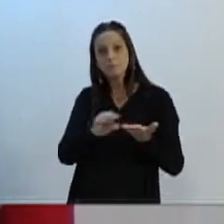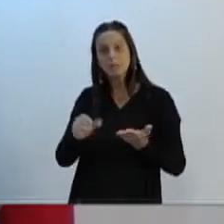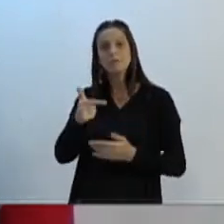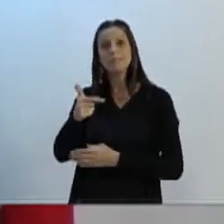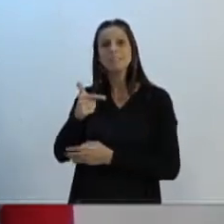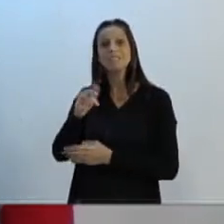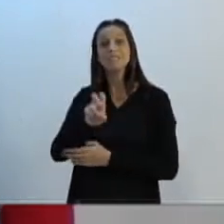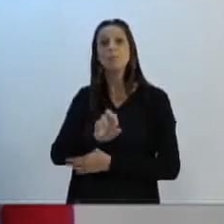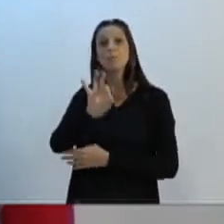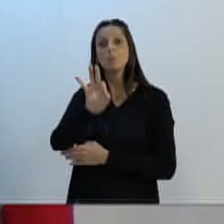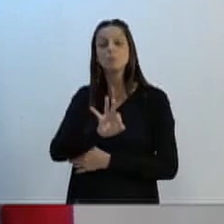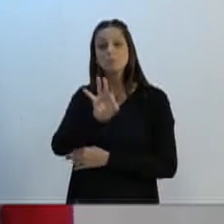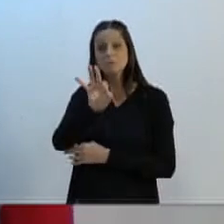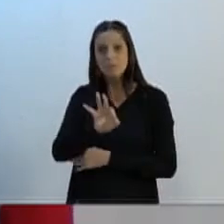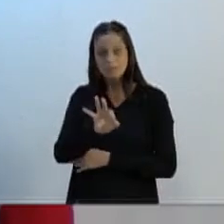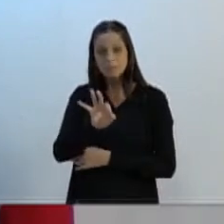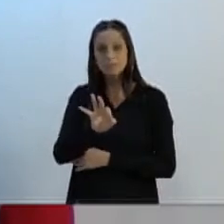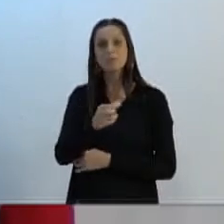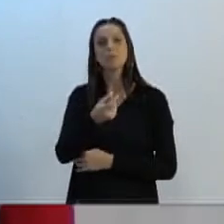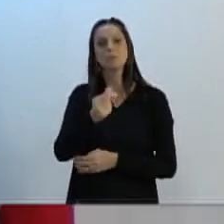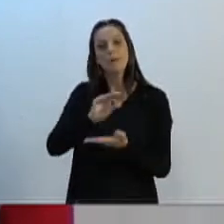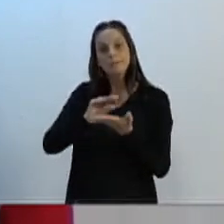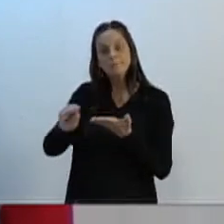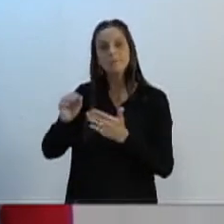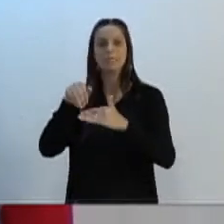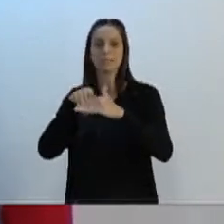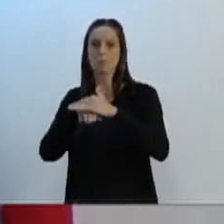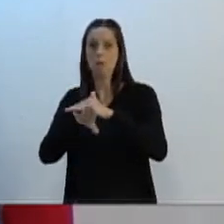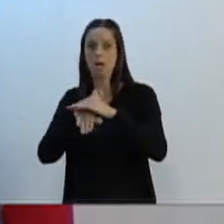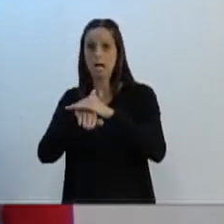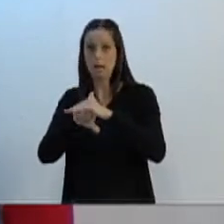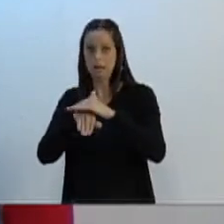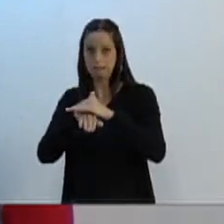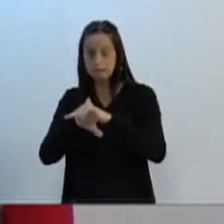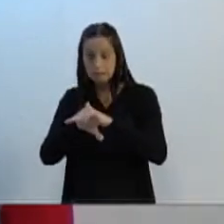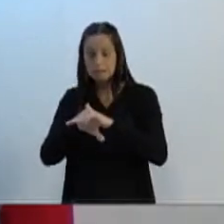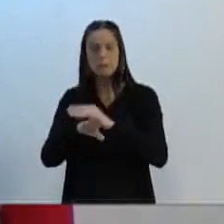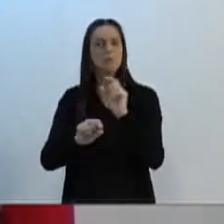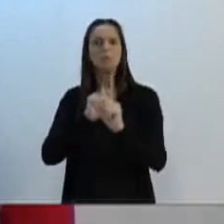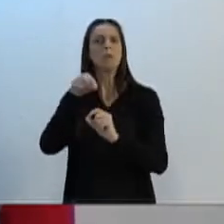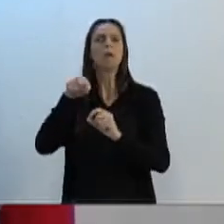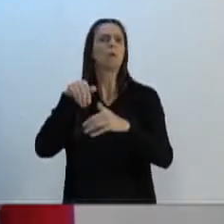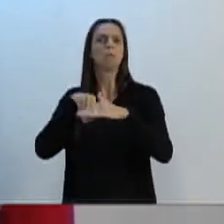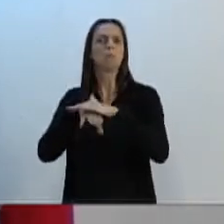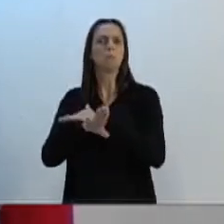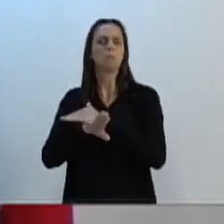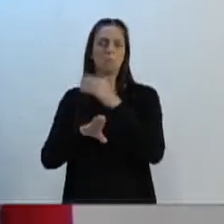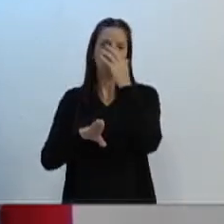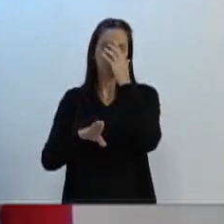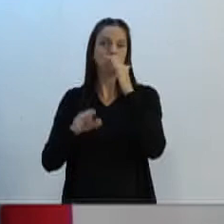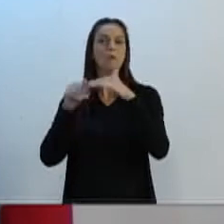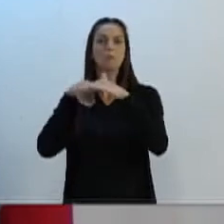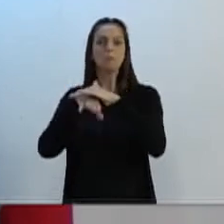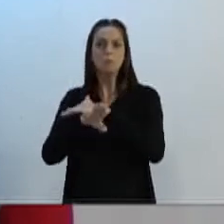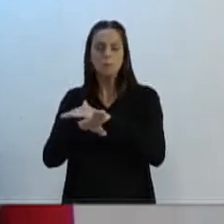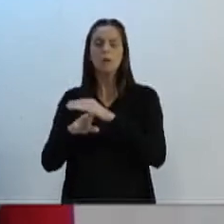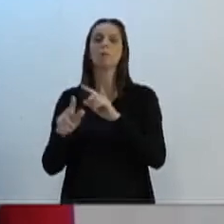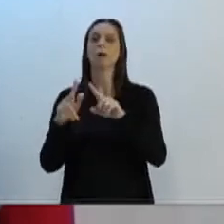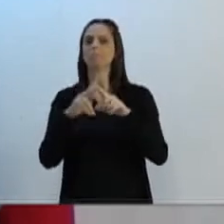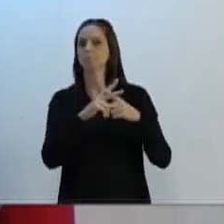25% para um fundo. Fundo esse natural para